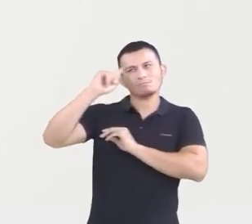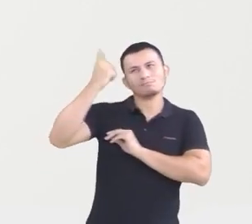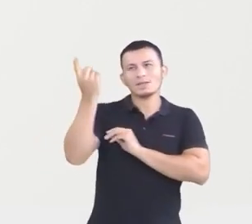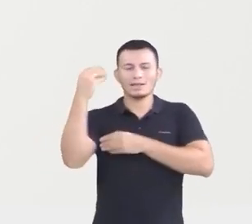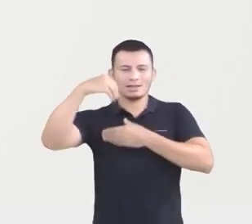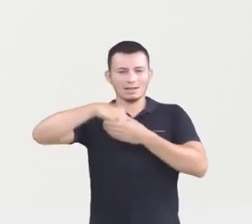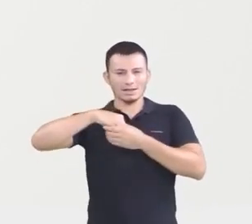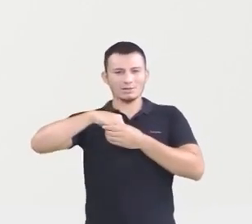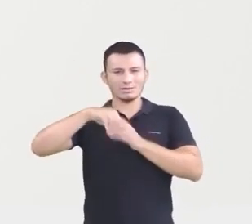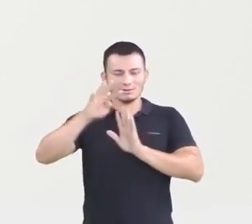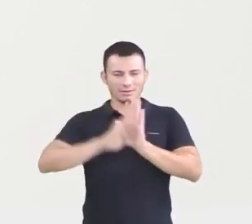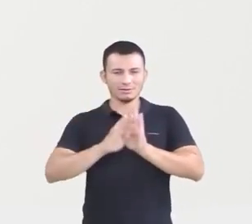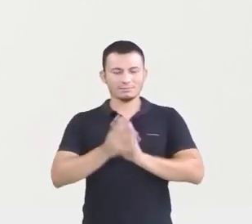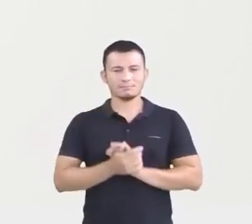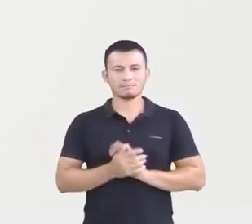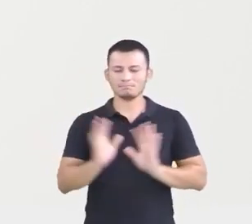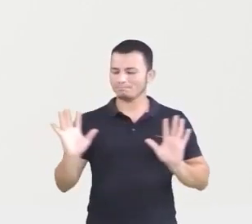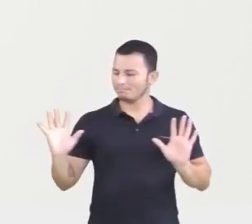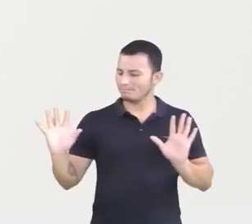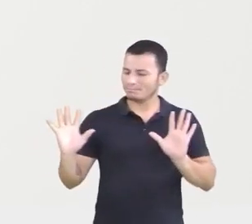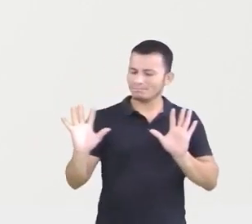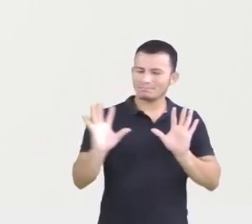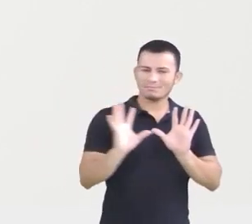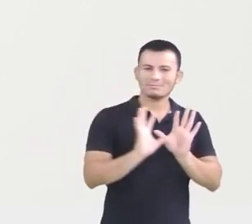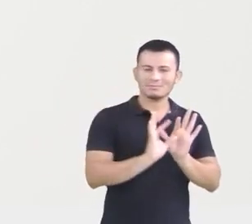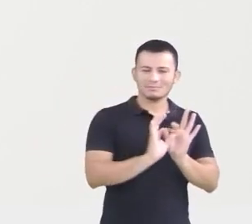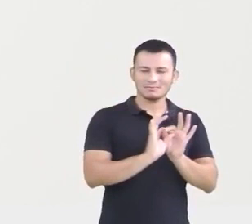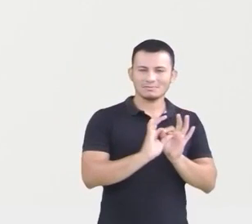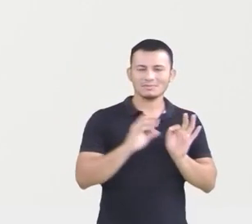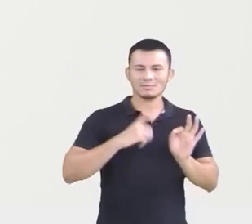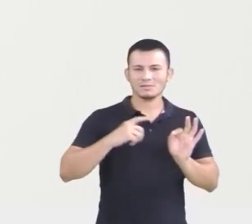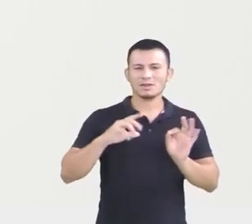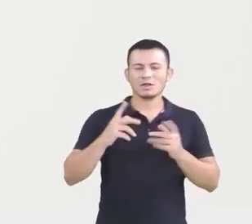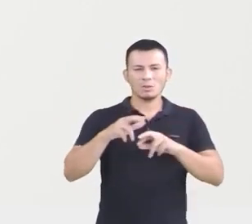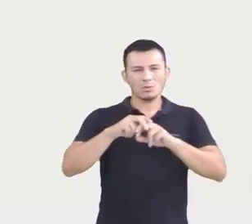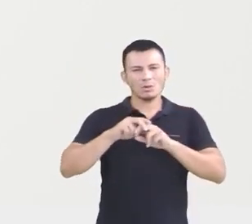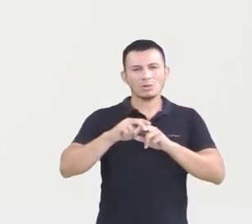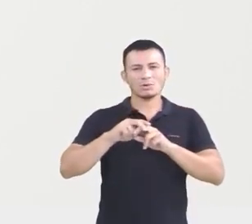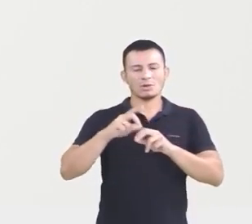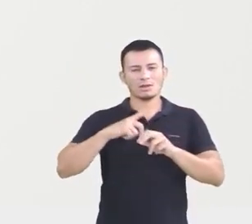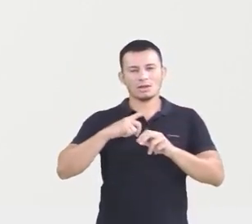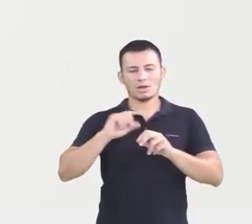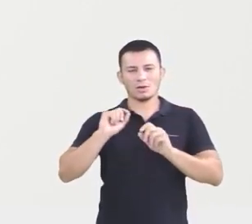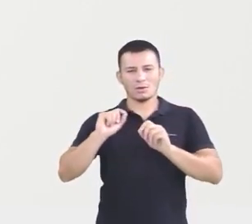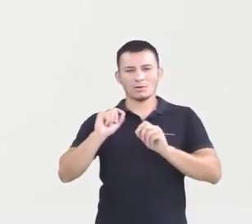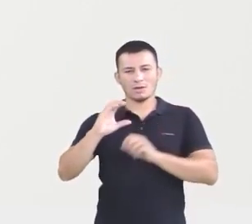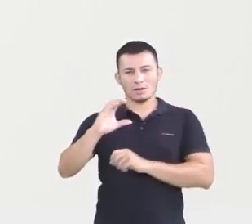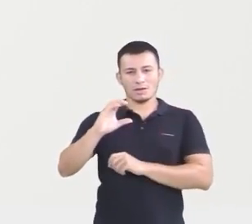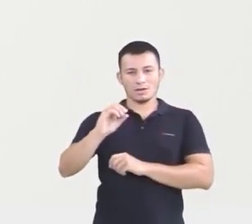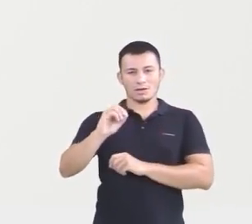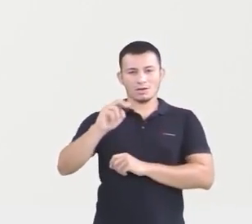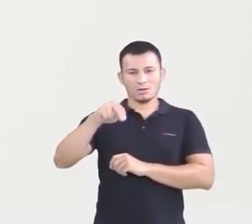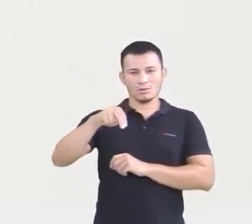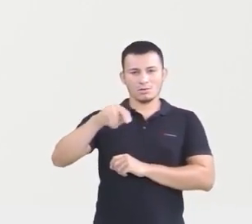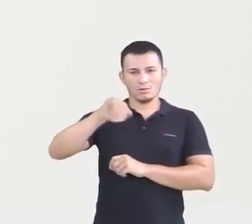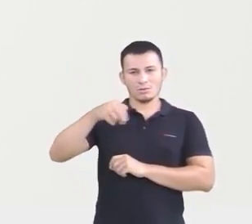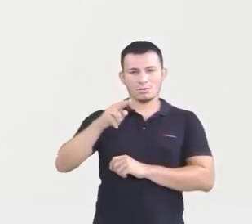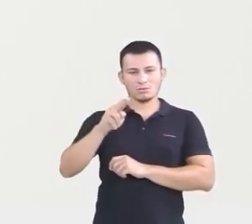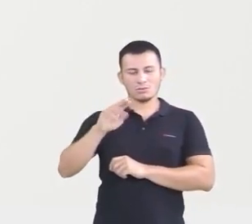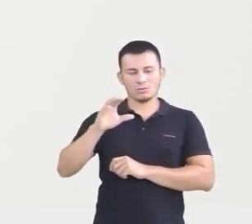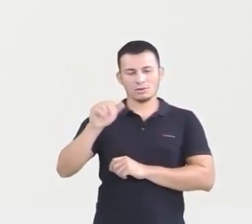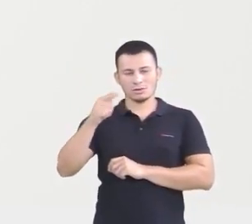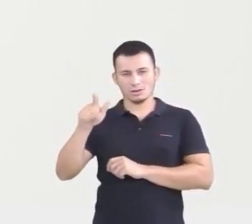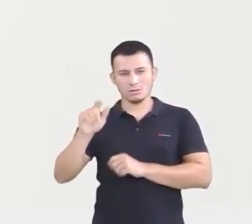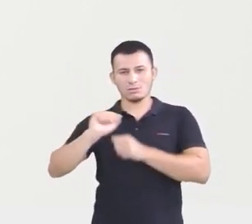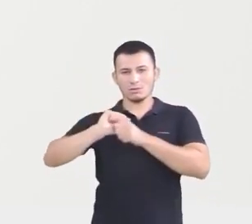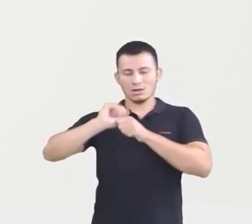texto. Essa ligação ocorre por meio do uso de conjunções, advérbios e